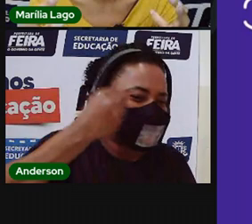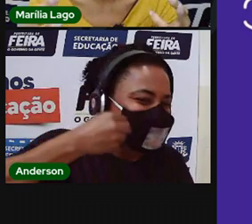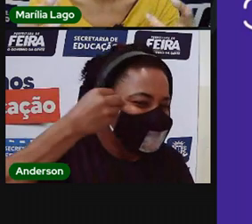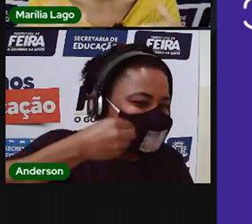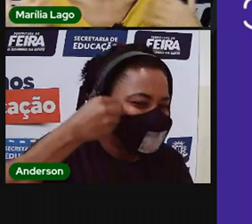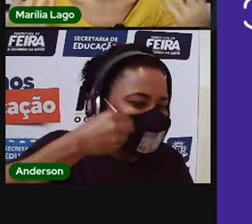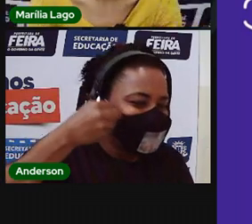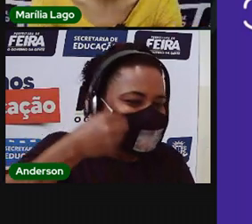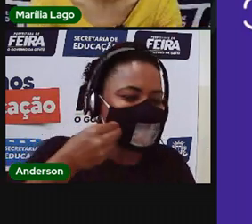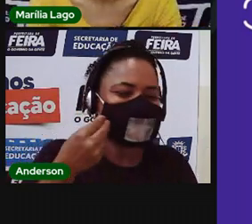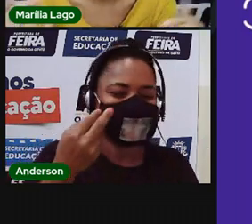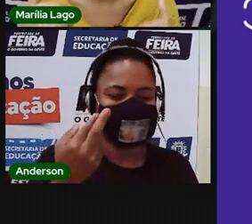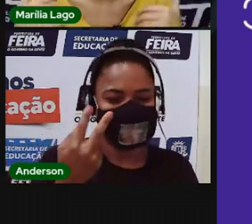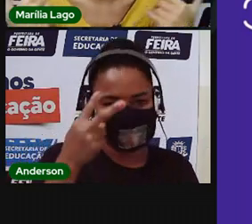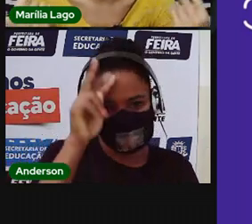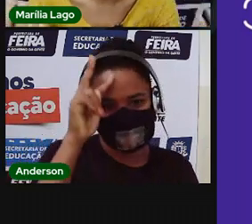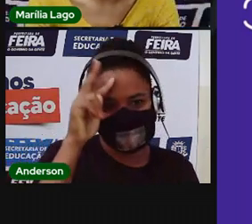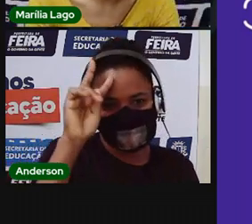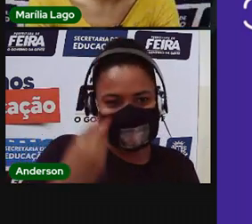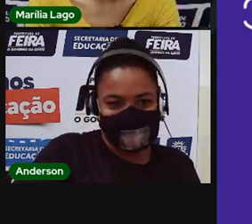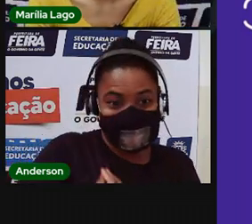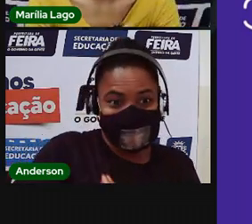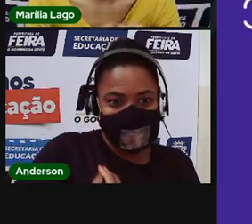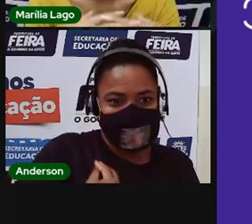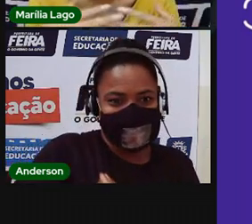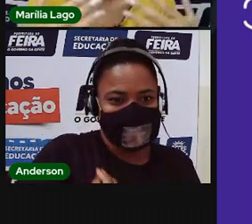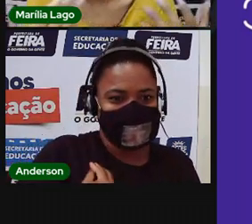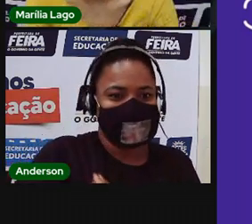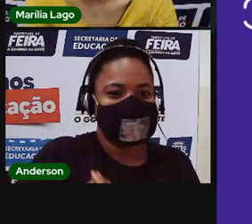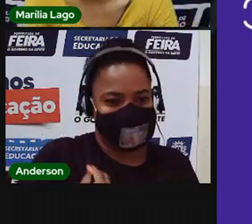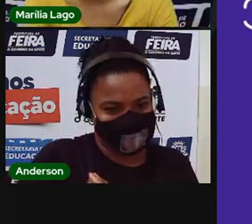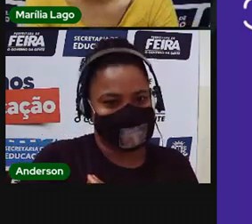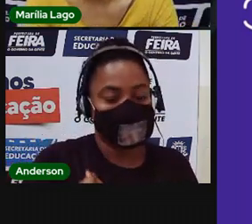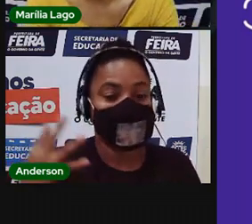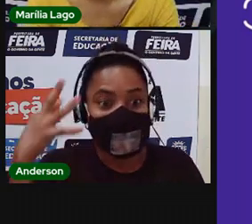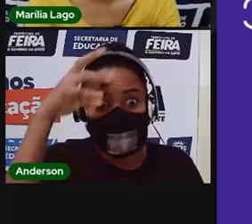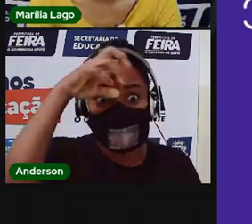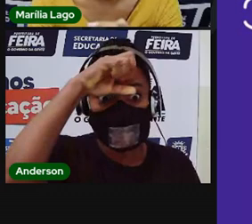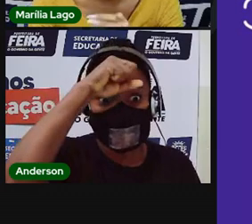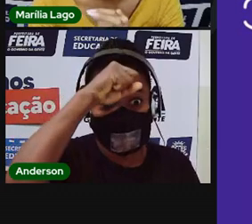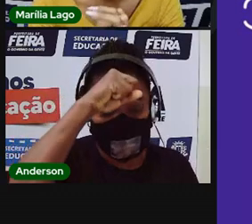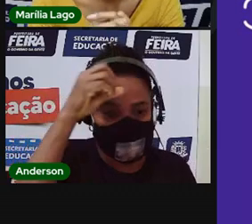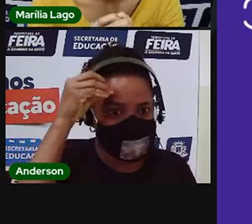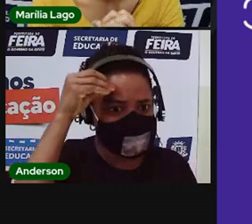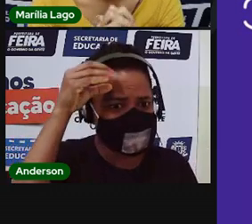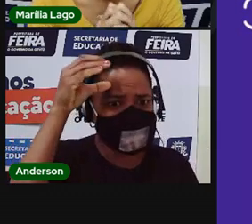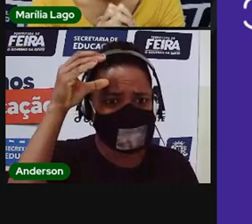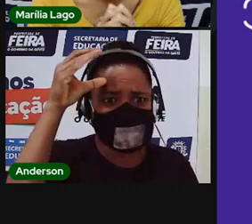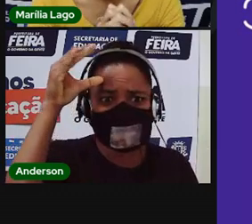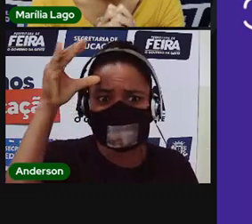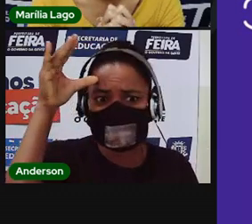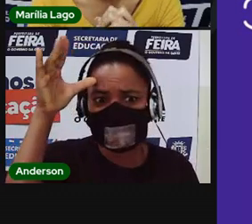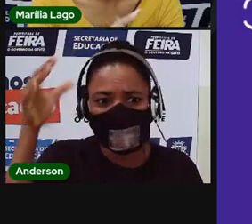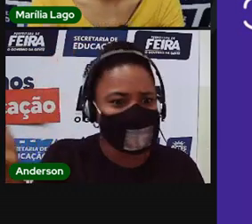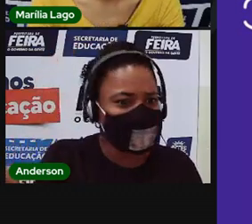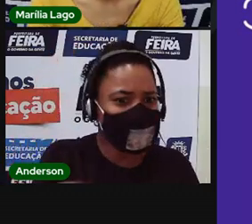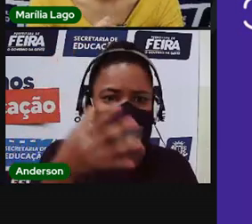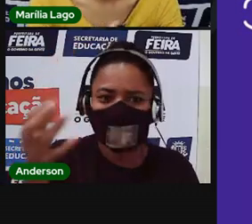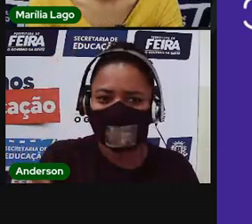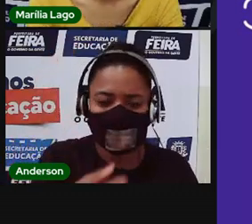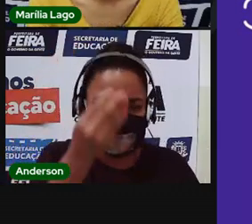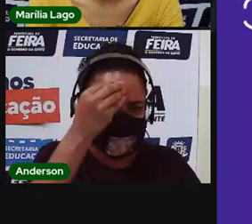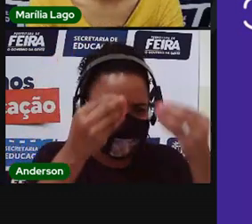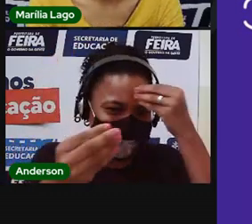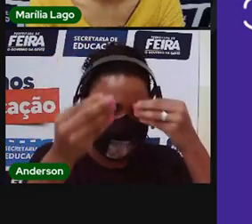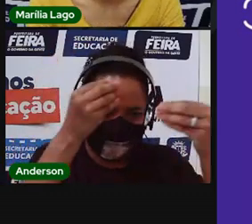mais atentos para novos saberes, para novos aprendizados, né? Pode passar